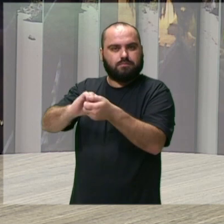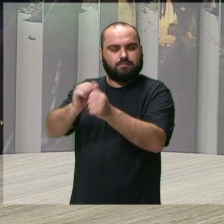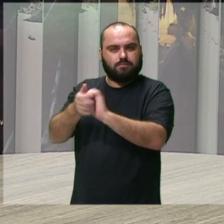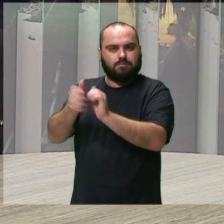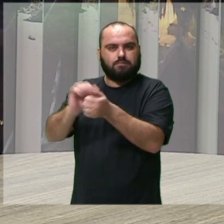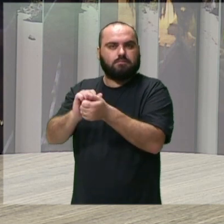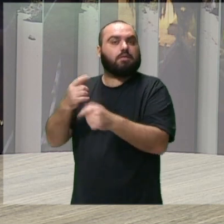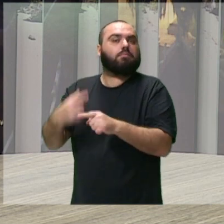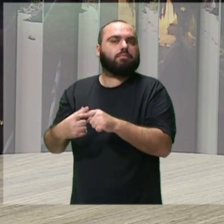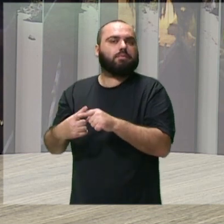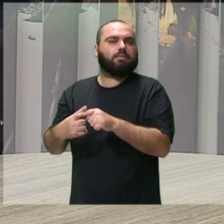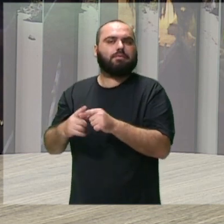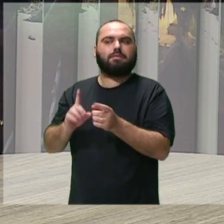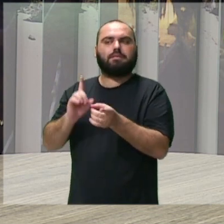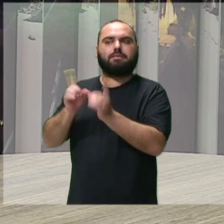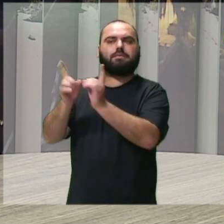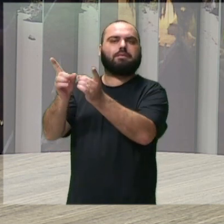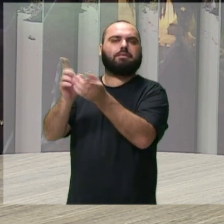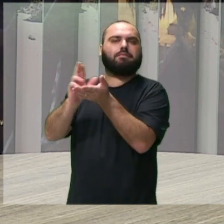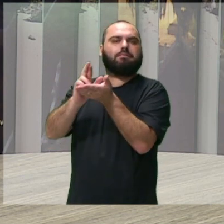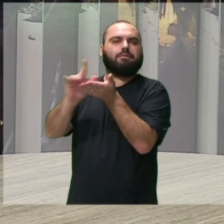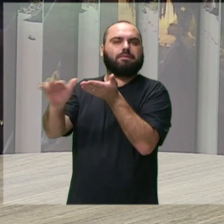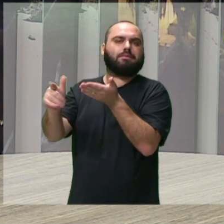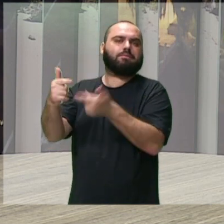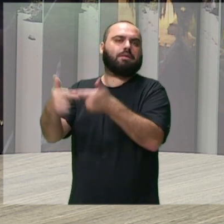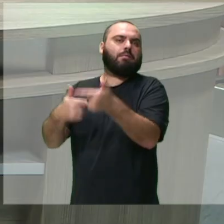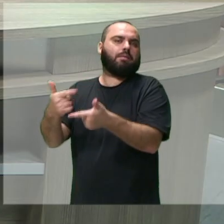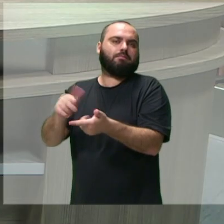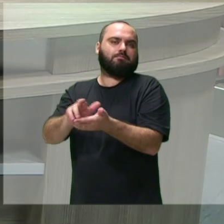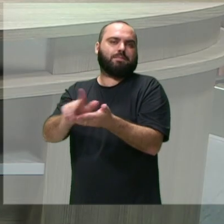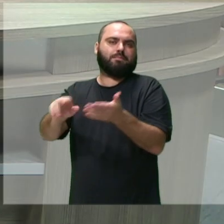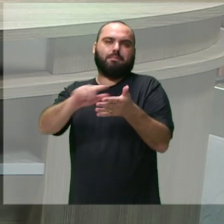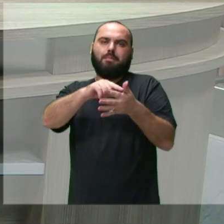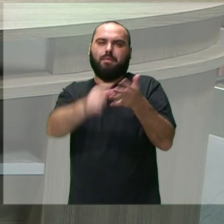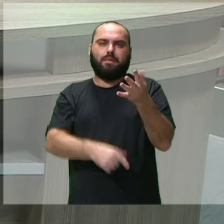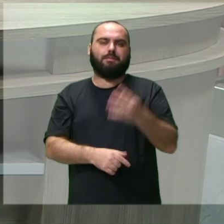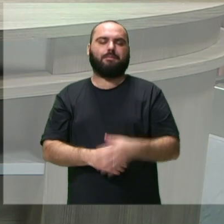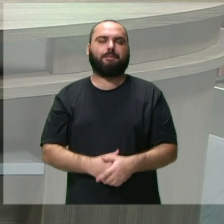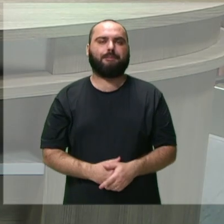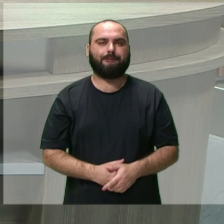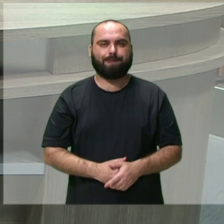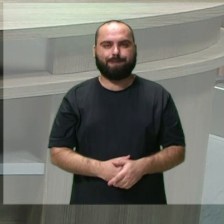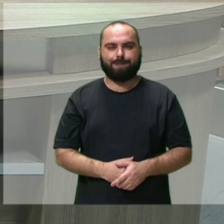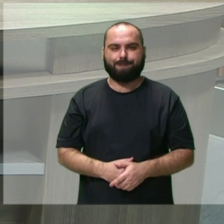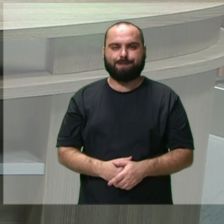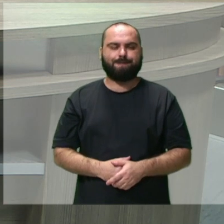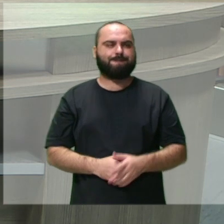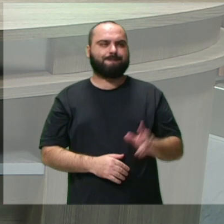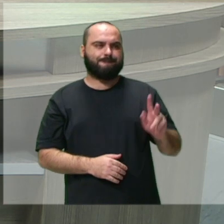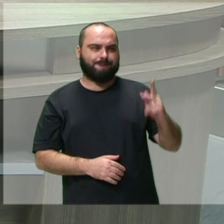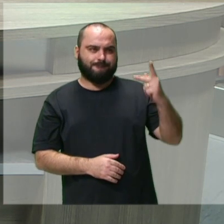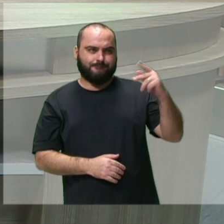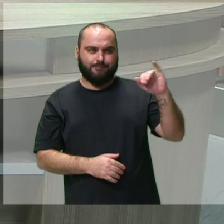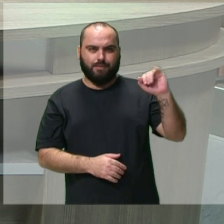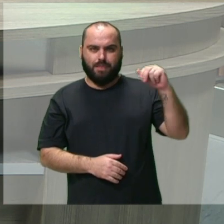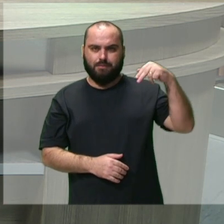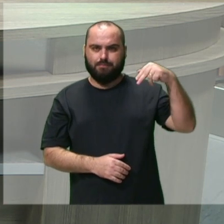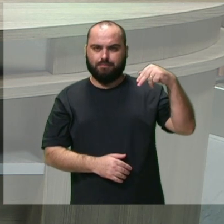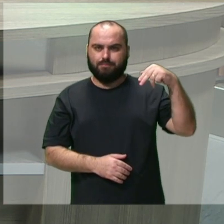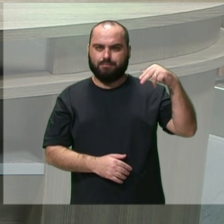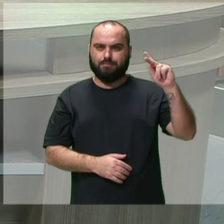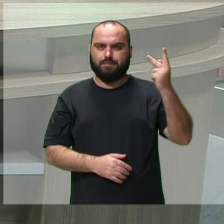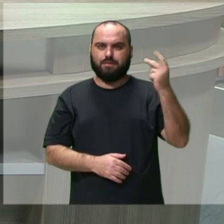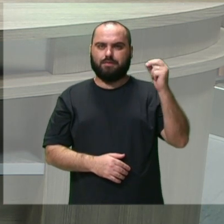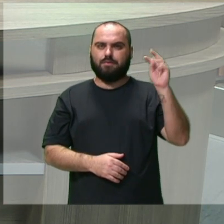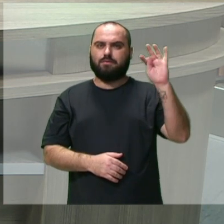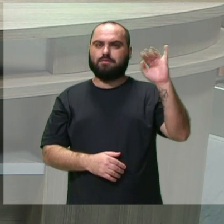maneira como eu desenvolvo o trabalho, né? Como, por exemplo, acho que o Valmir Pinhotti, que nós recebemos há pouco tempo aqui também